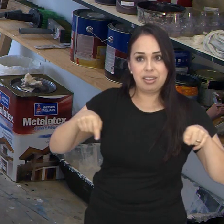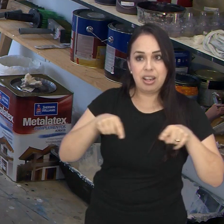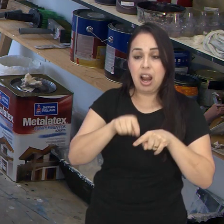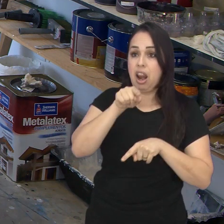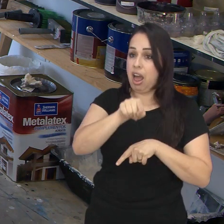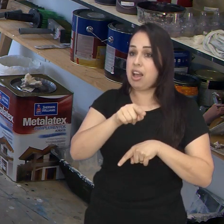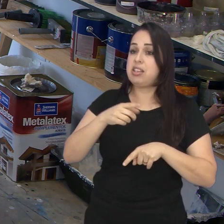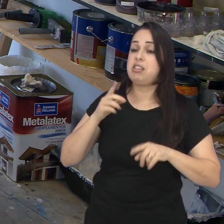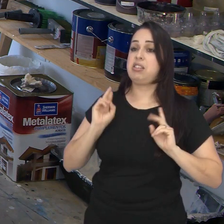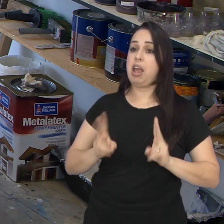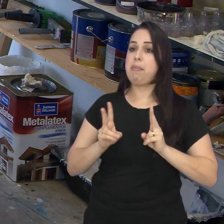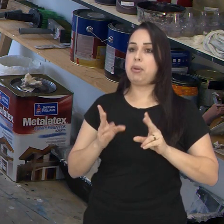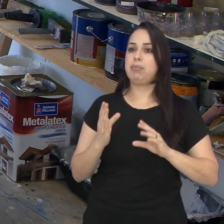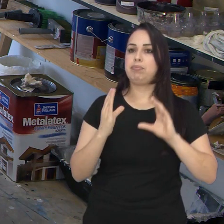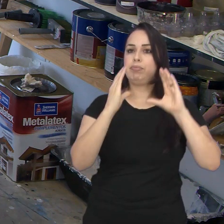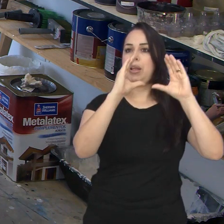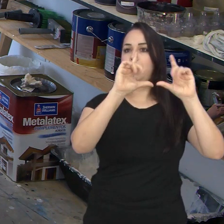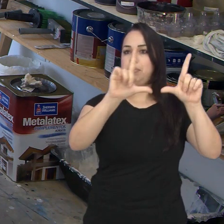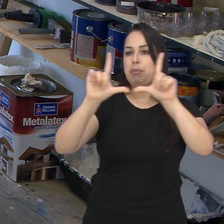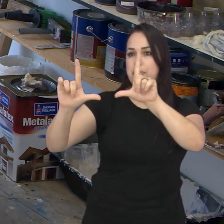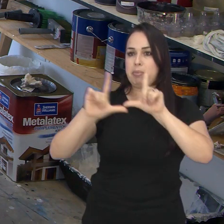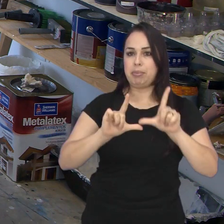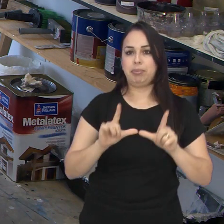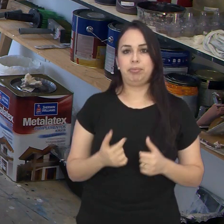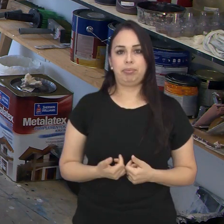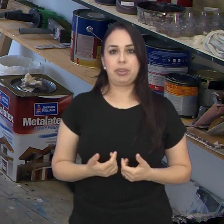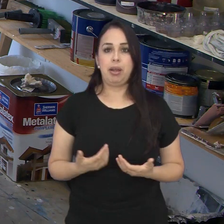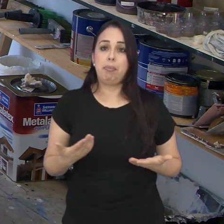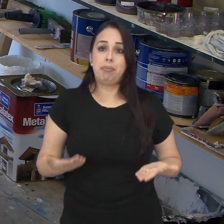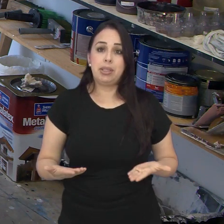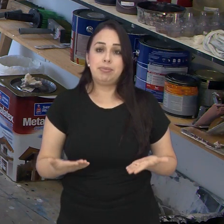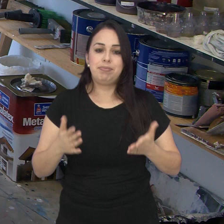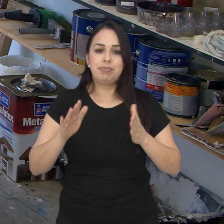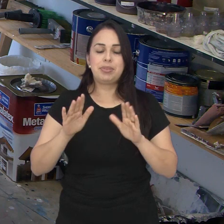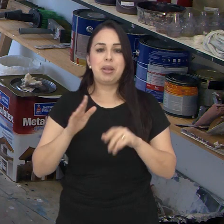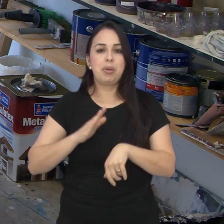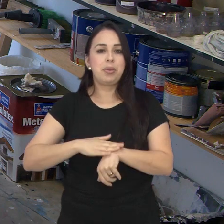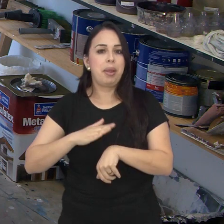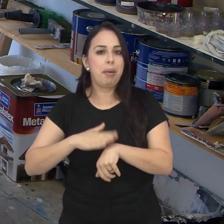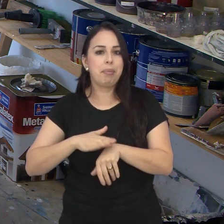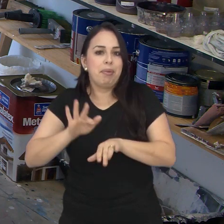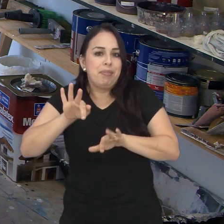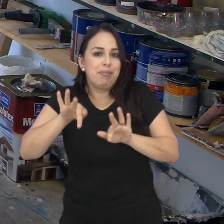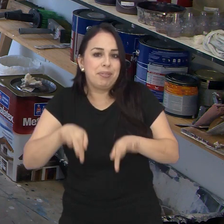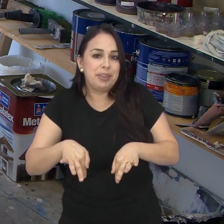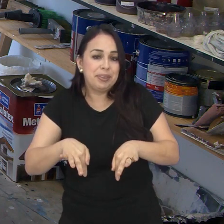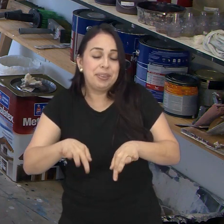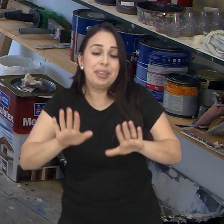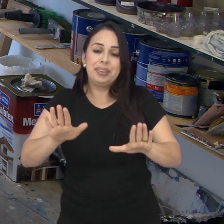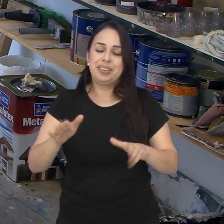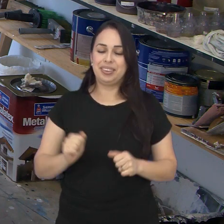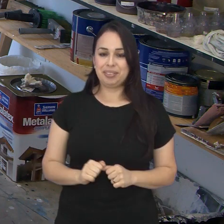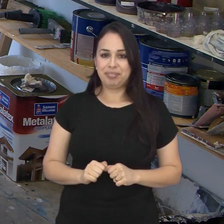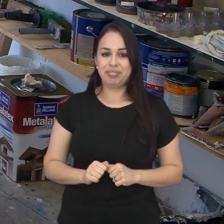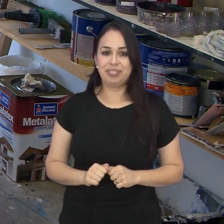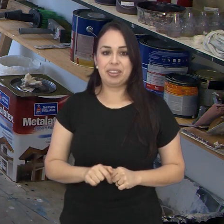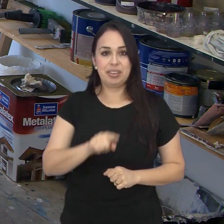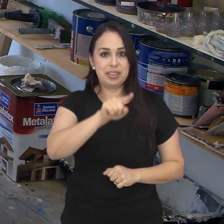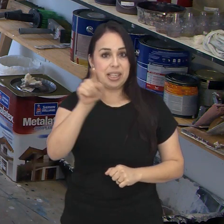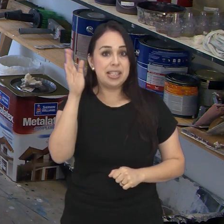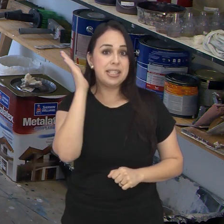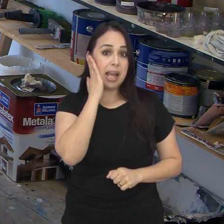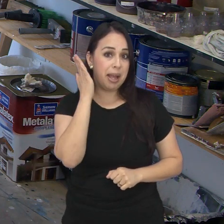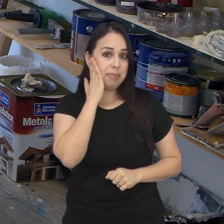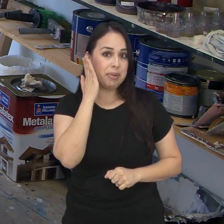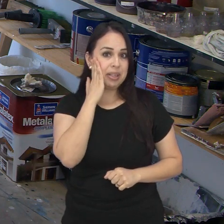tem sempre trabalho meu. Legal. Bom, a gente vai ter que encerrar o programa por aqui, porque tem tempo, senão eu continuava. E é isso, gente. Olha,